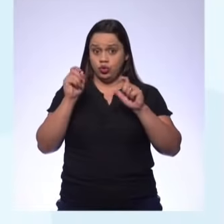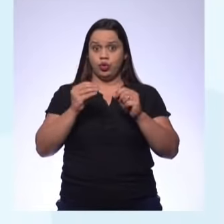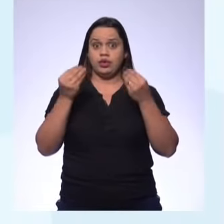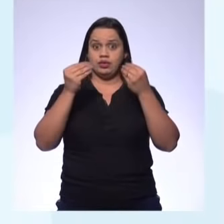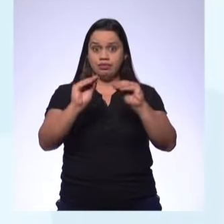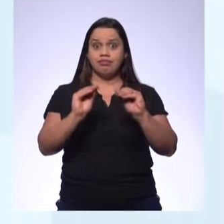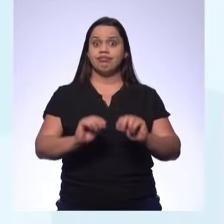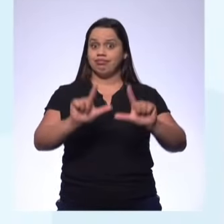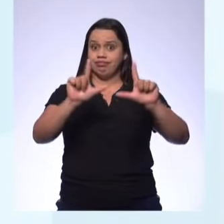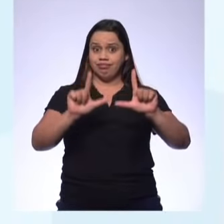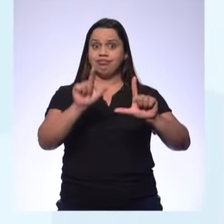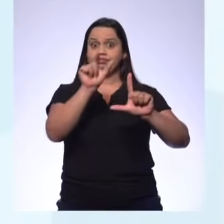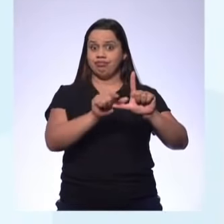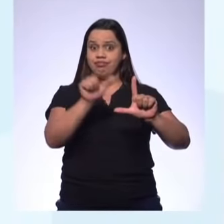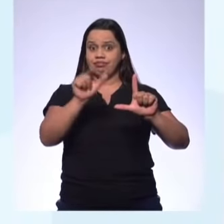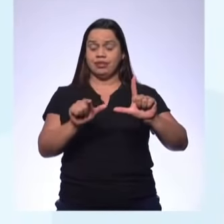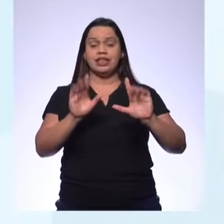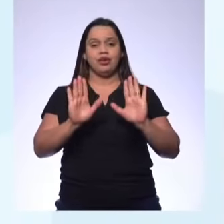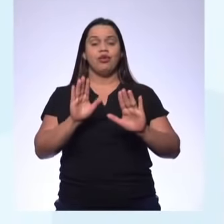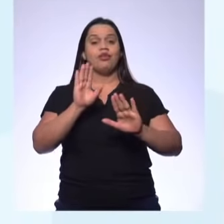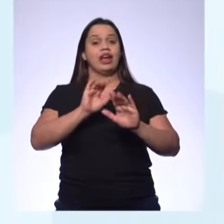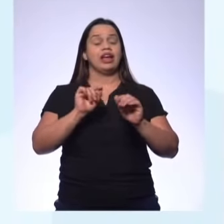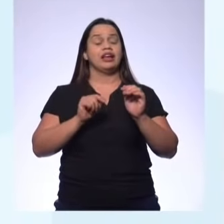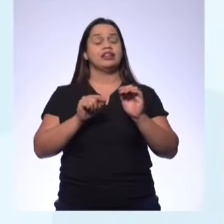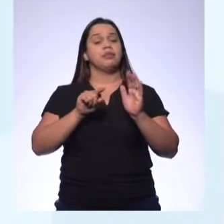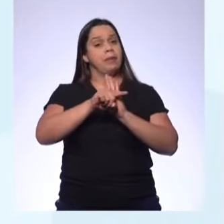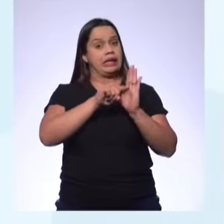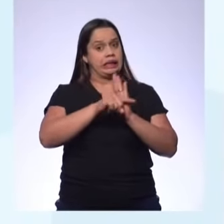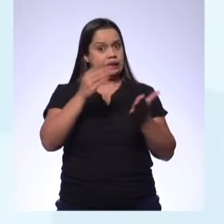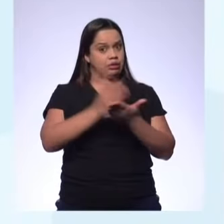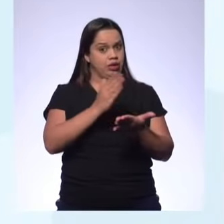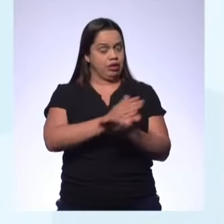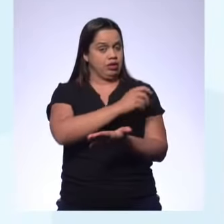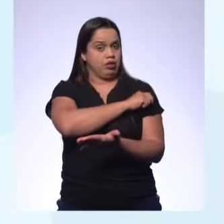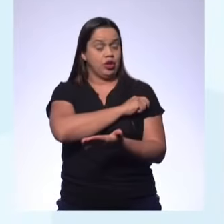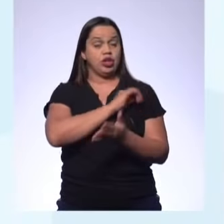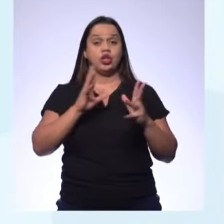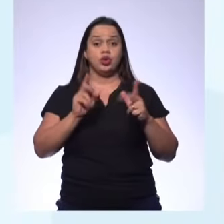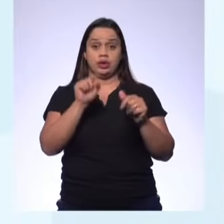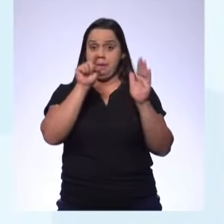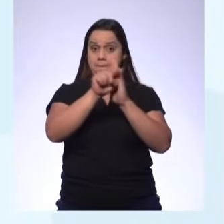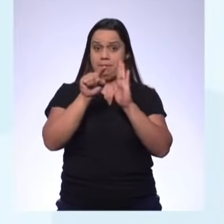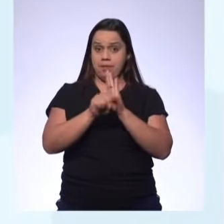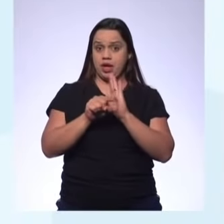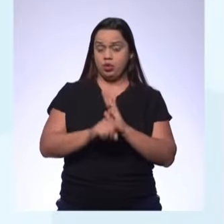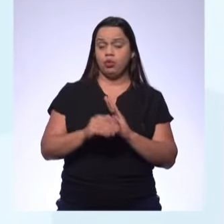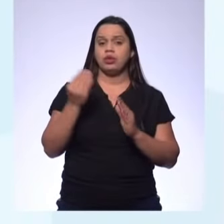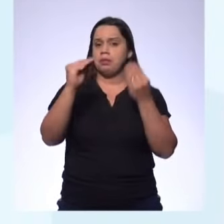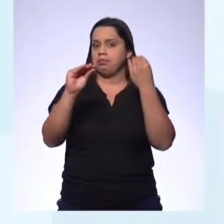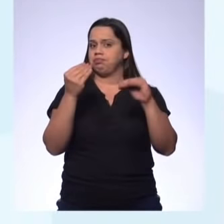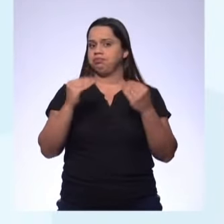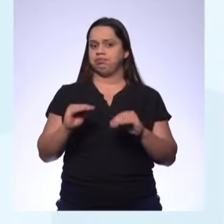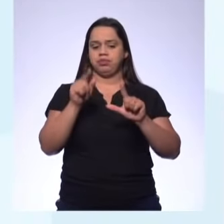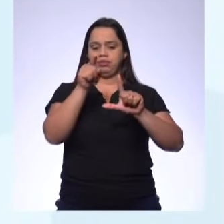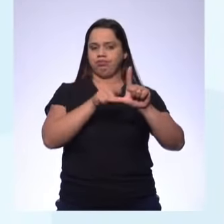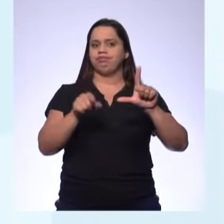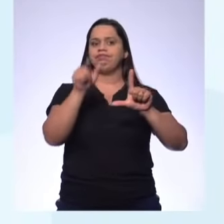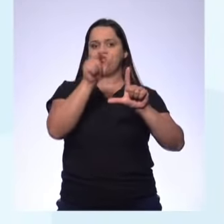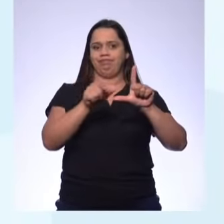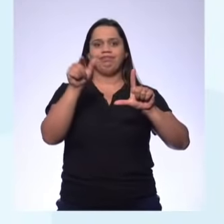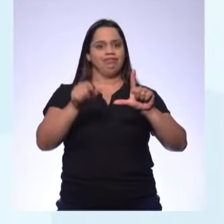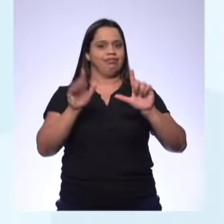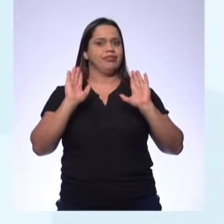E foi feita uma pesquisa aí no caderno do aluno e aquelas perguntas foram colocadas num gráfico